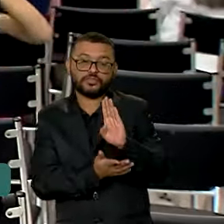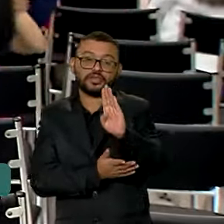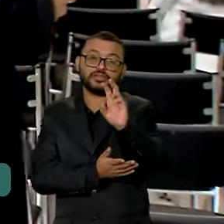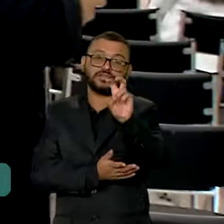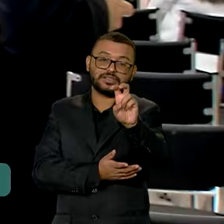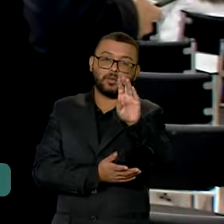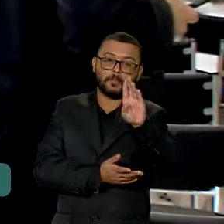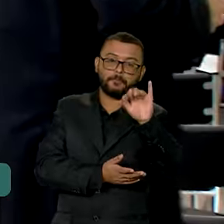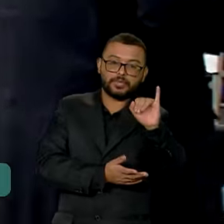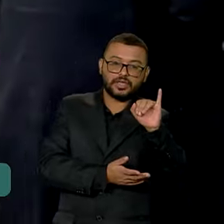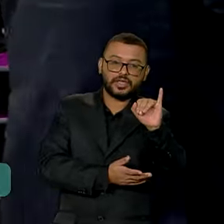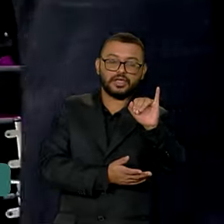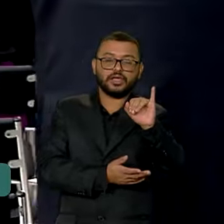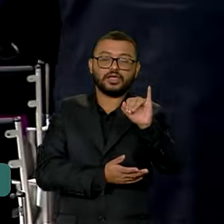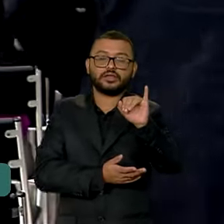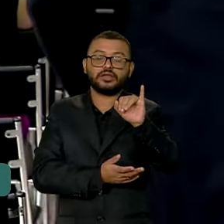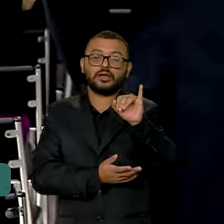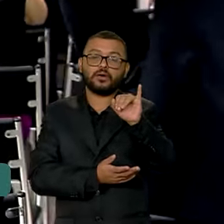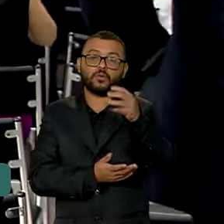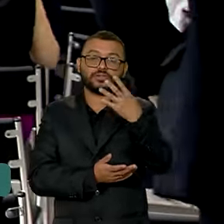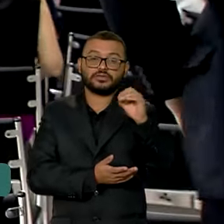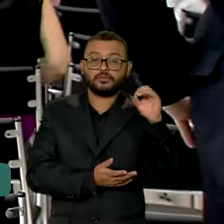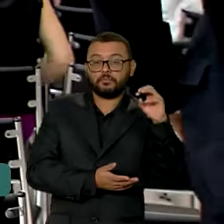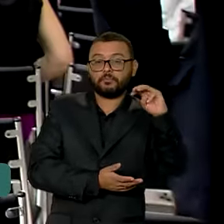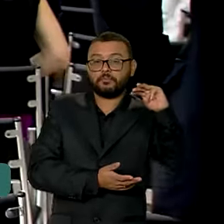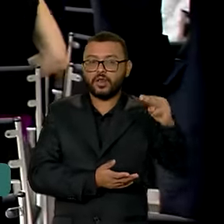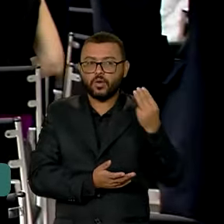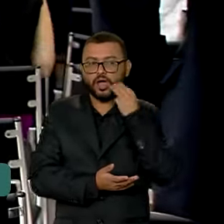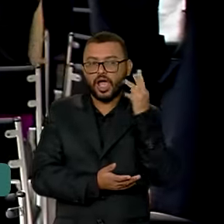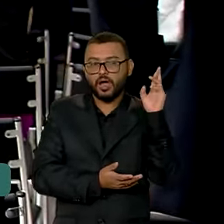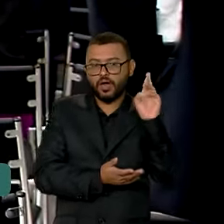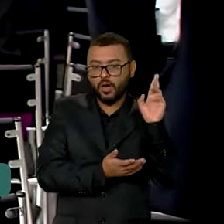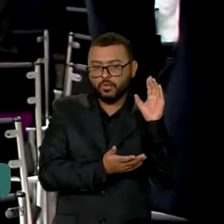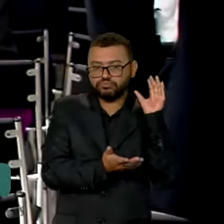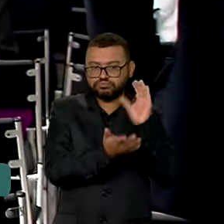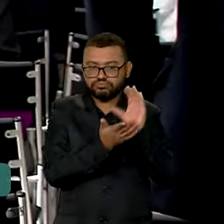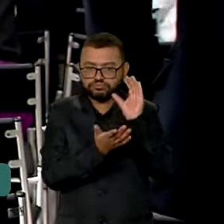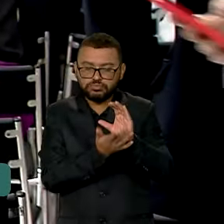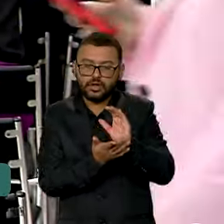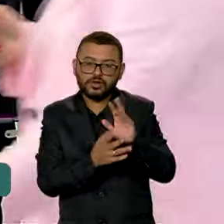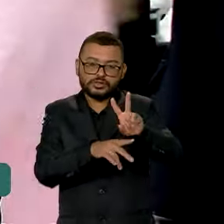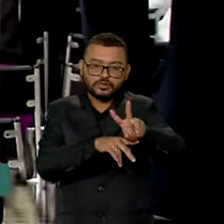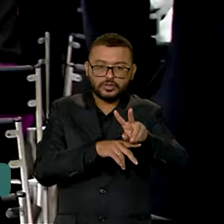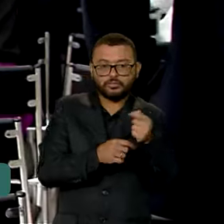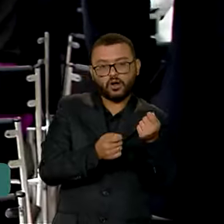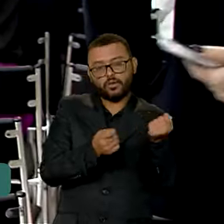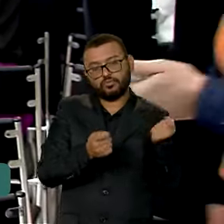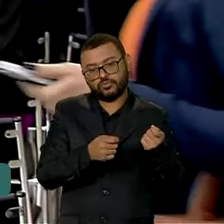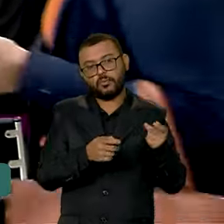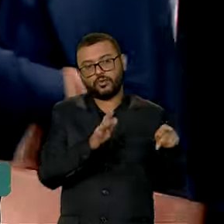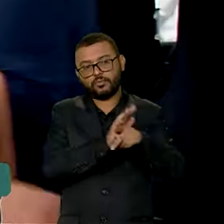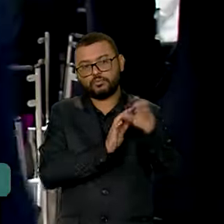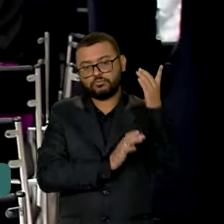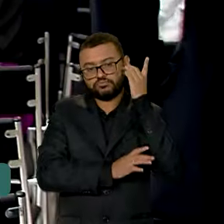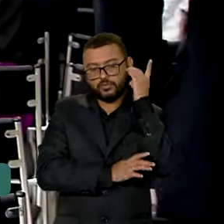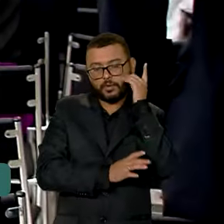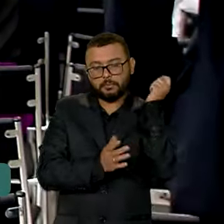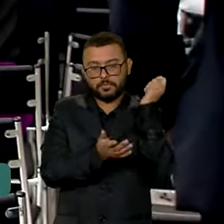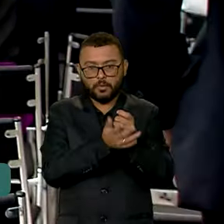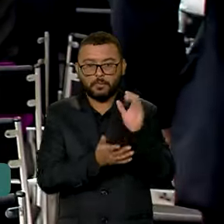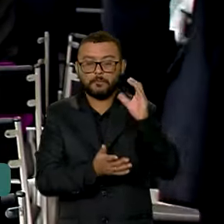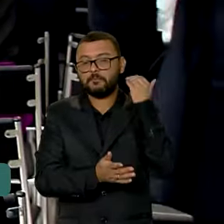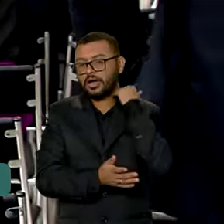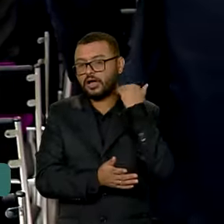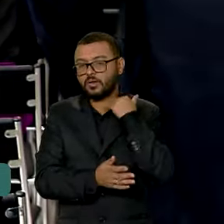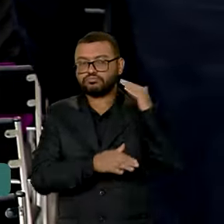bilhões e 700 milhões de reais para o Rio Grande do Sul, um repasse feito pelo novo Banco de Desenvolvimento. Esse dinheiro, esses recursos devem